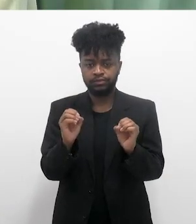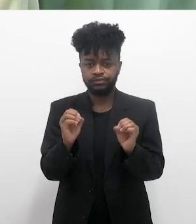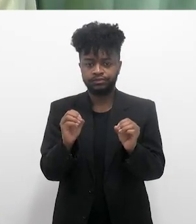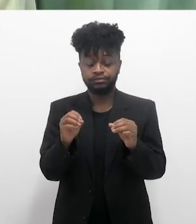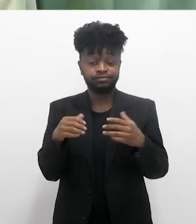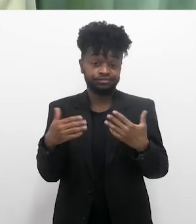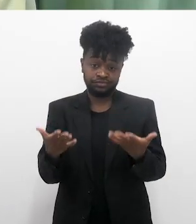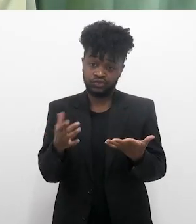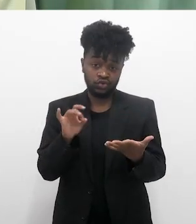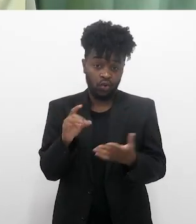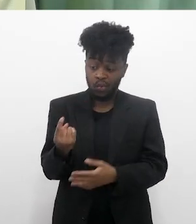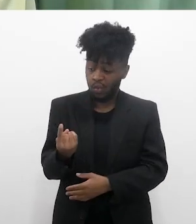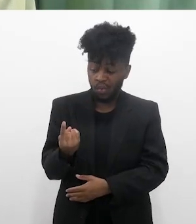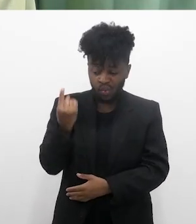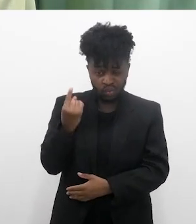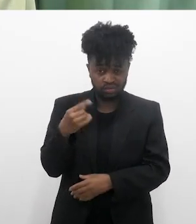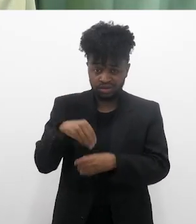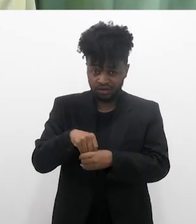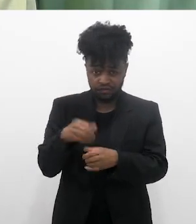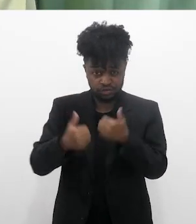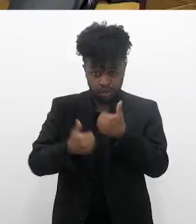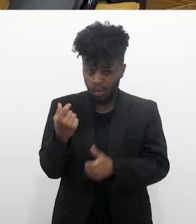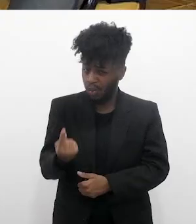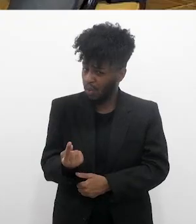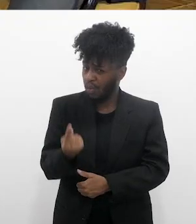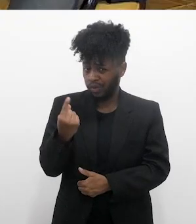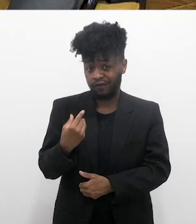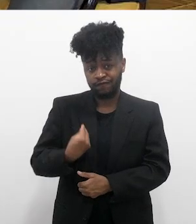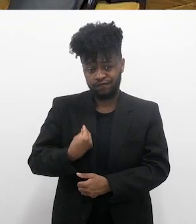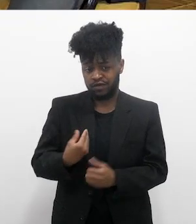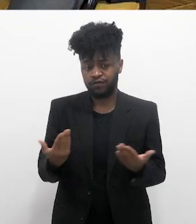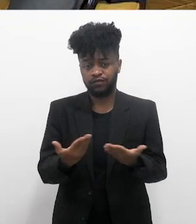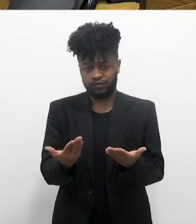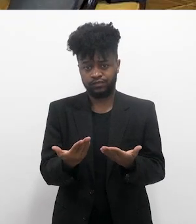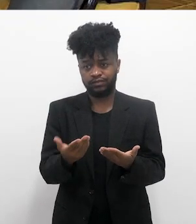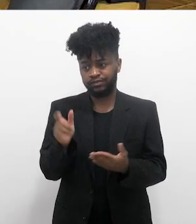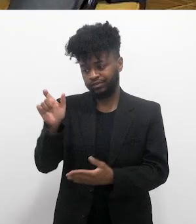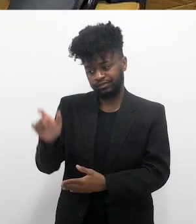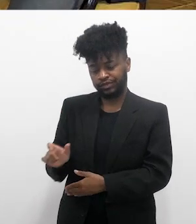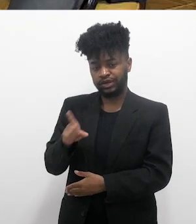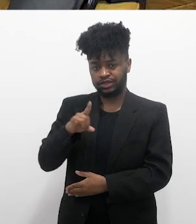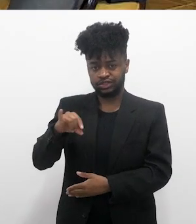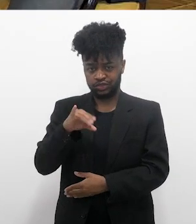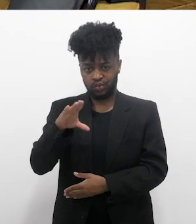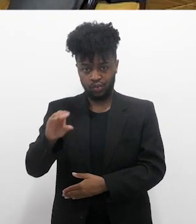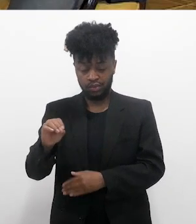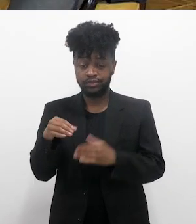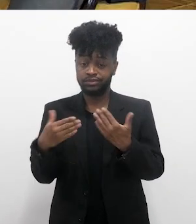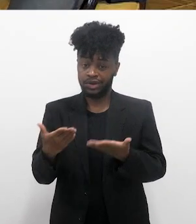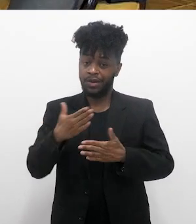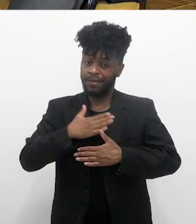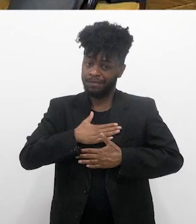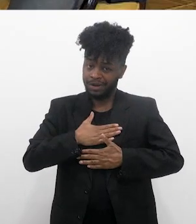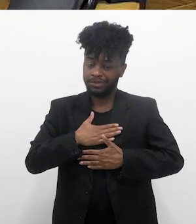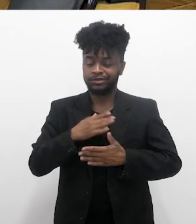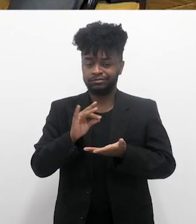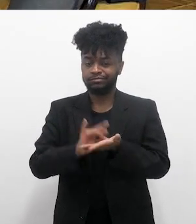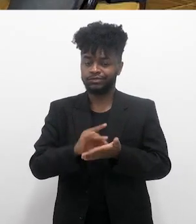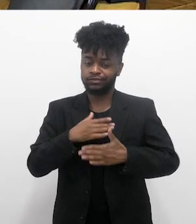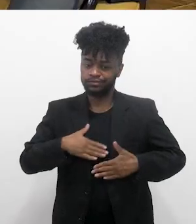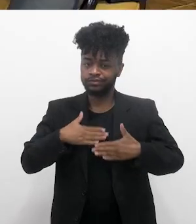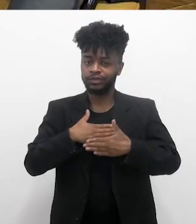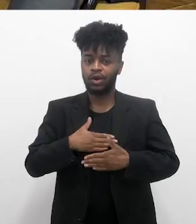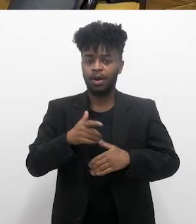E só tem um nome no futebol, né, atual, vivo, que é o Zico. Então, para mim, é uma honra, um